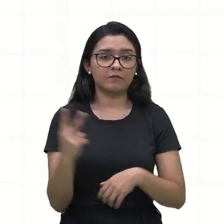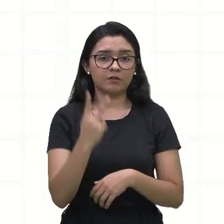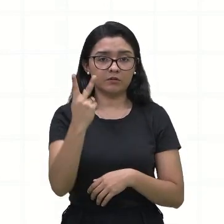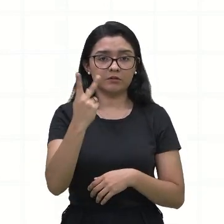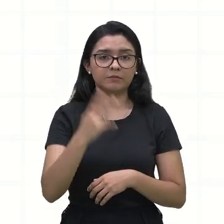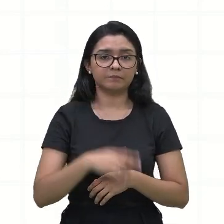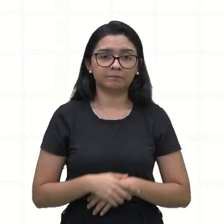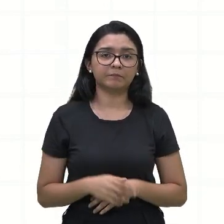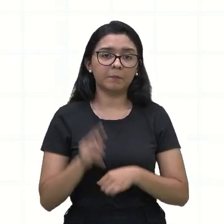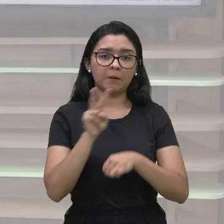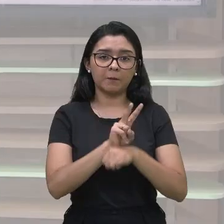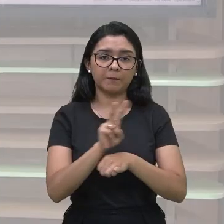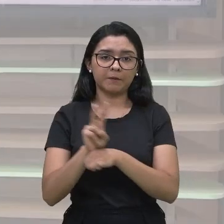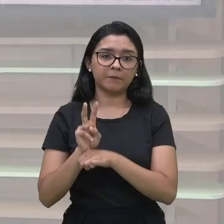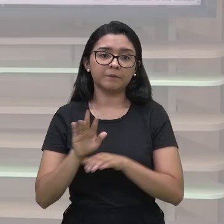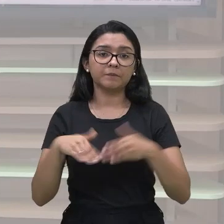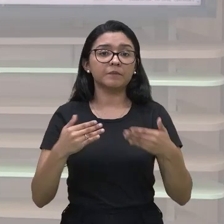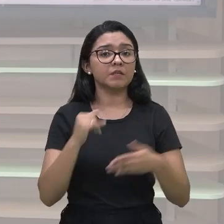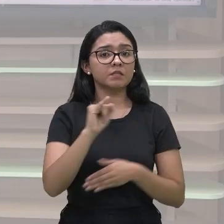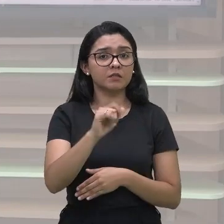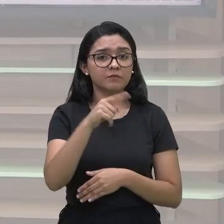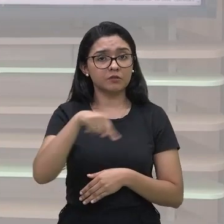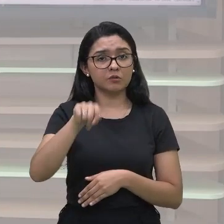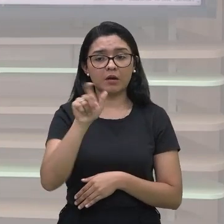se você utilizar o portanto,